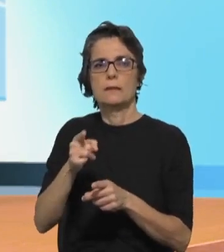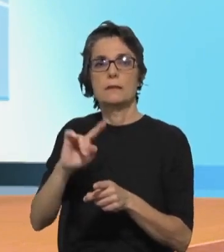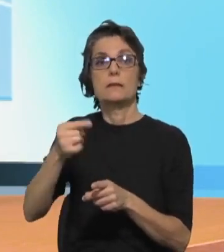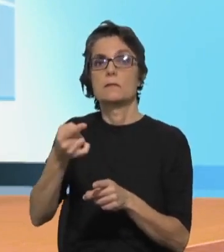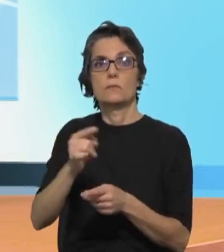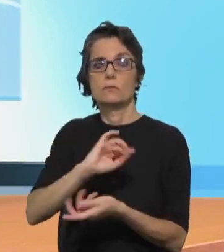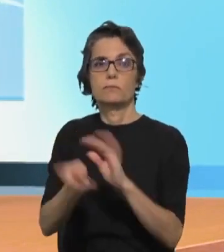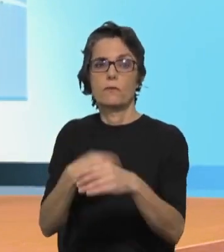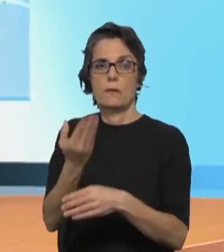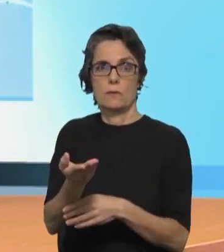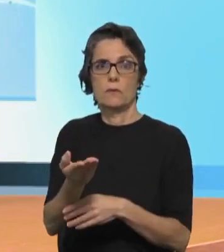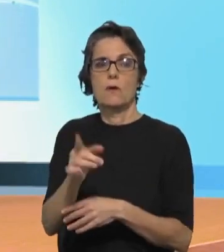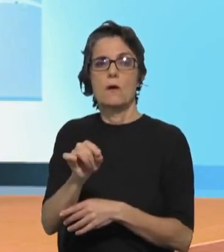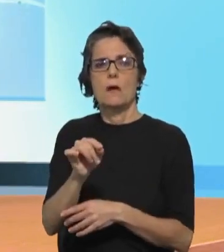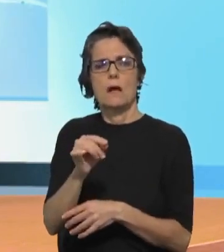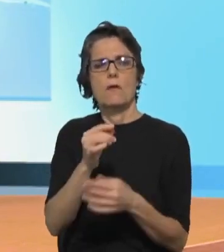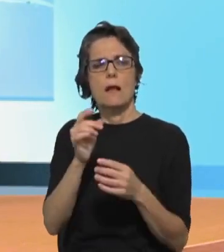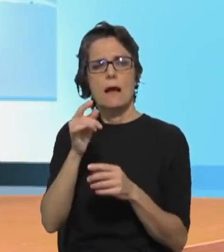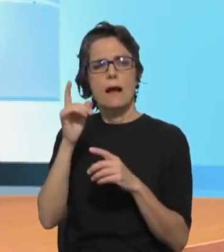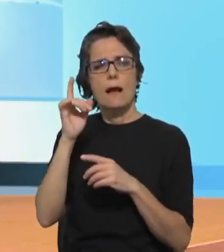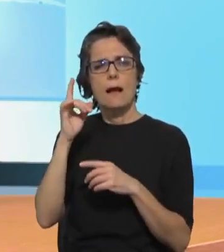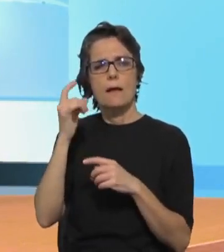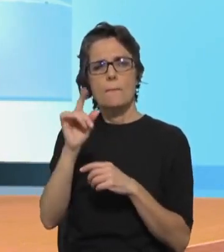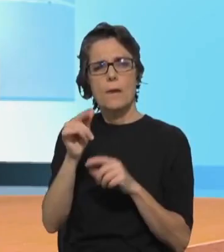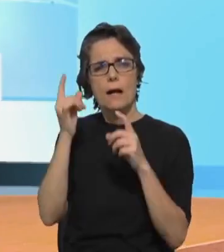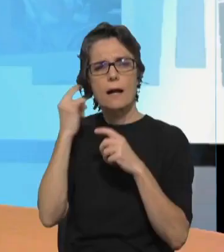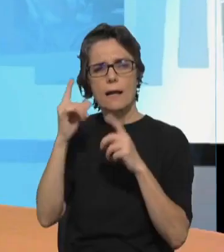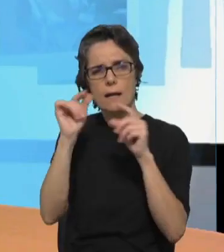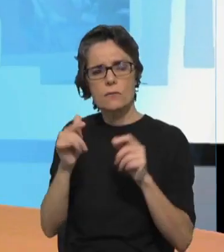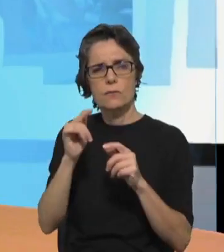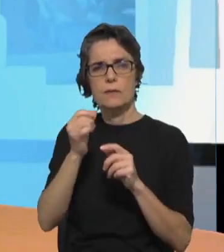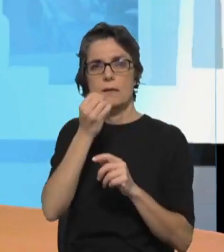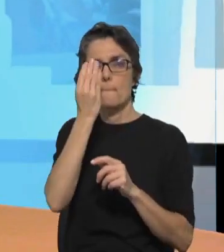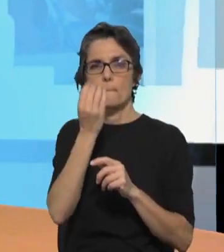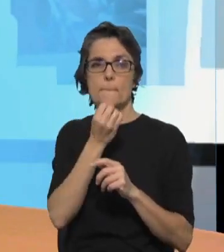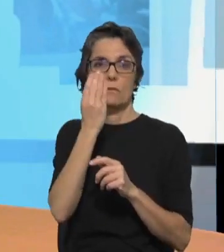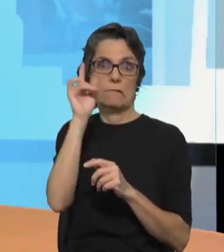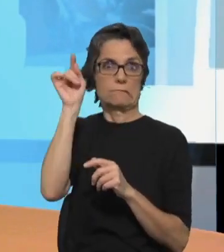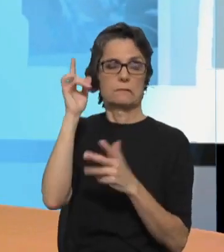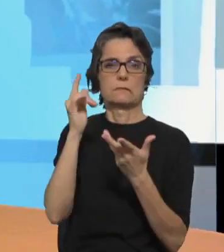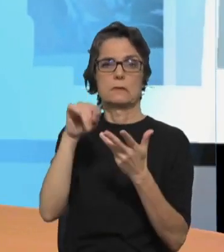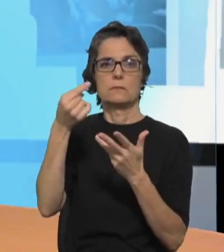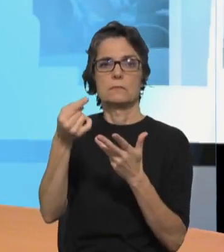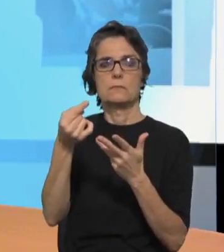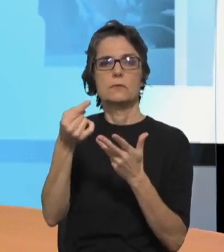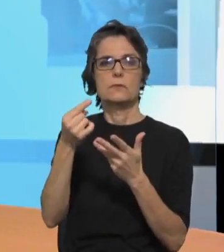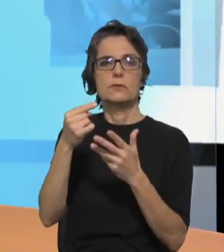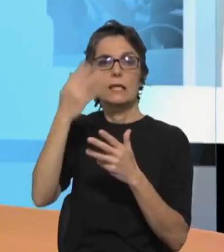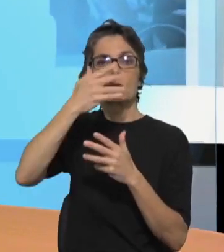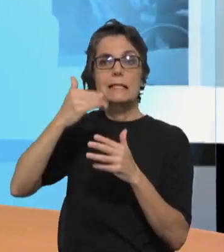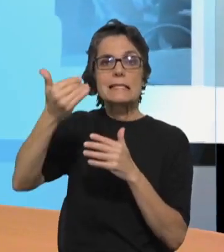seria a Revolução, mas que papel teve a Rádio Renascença nesta madrugada e nestes dias após a